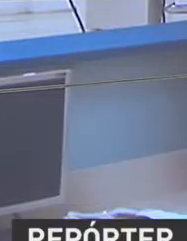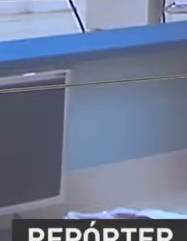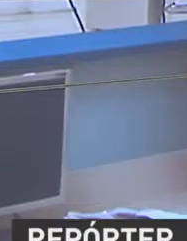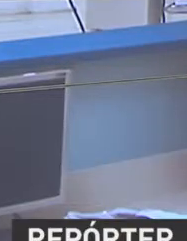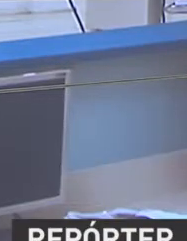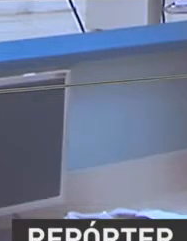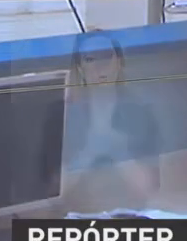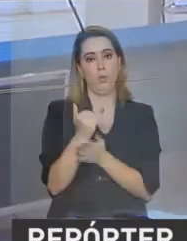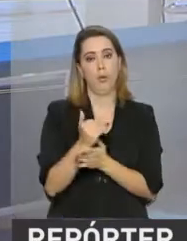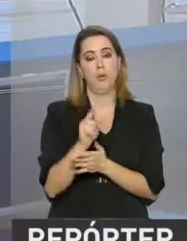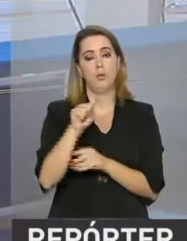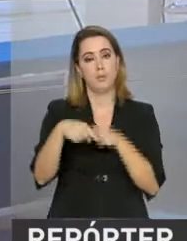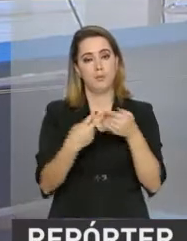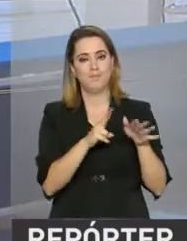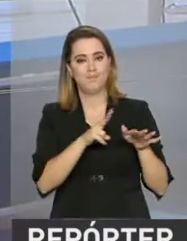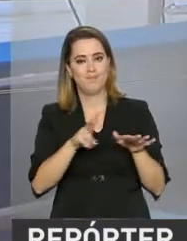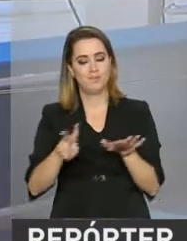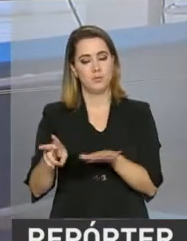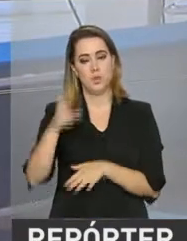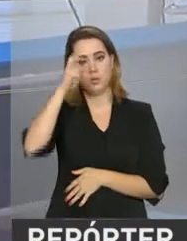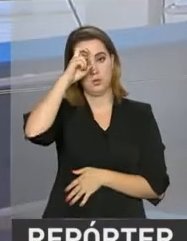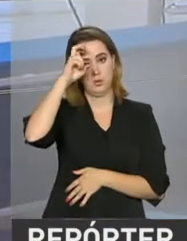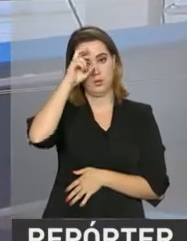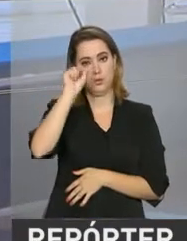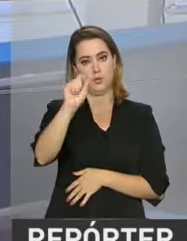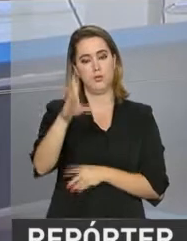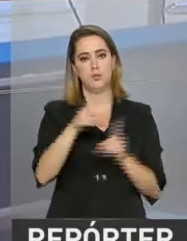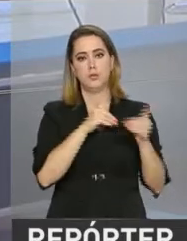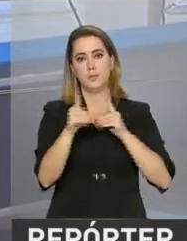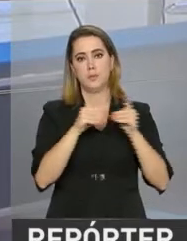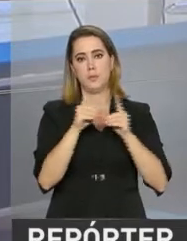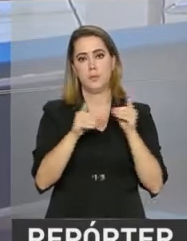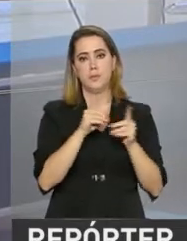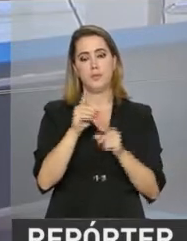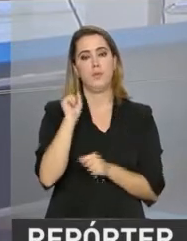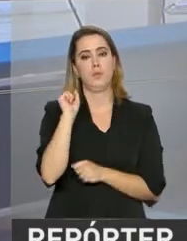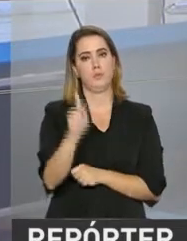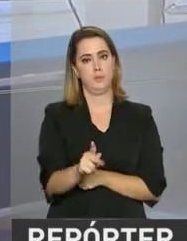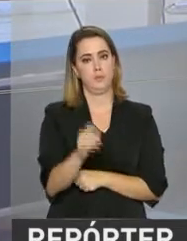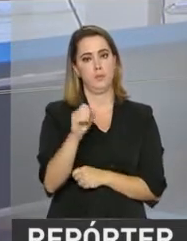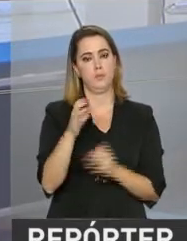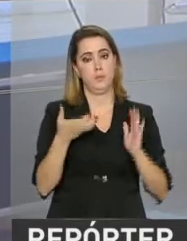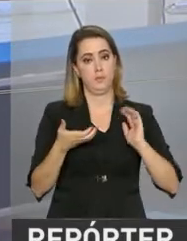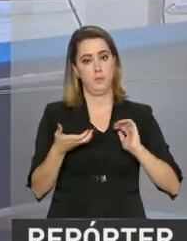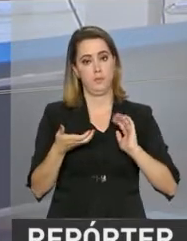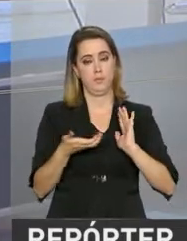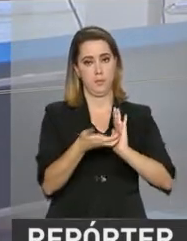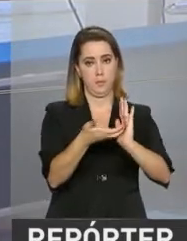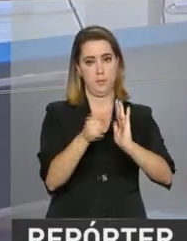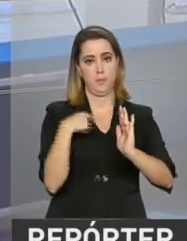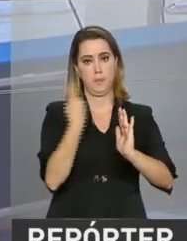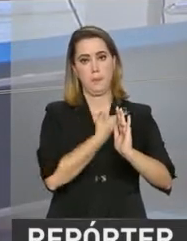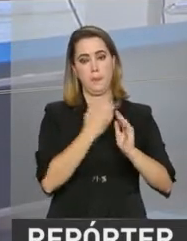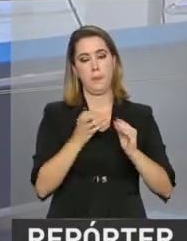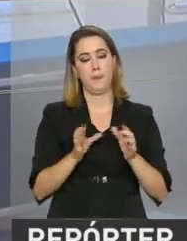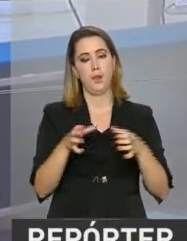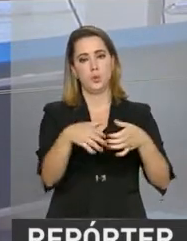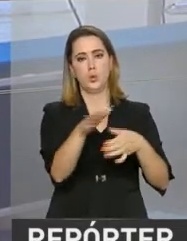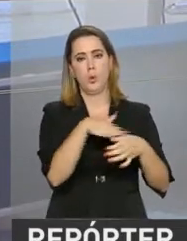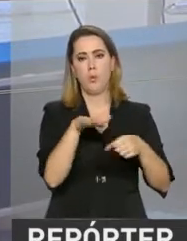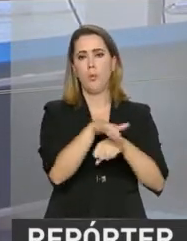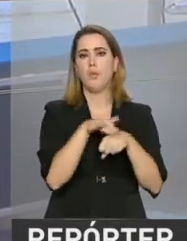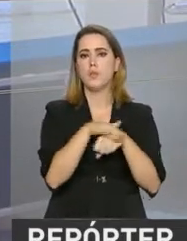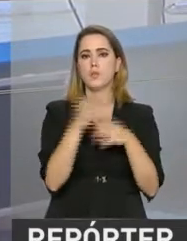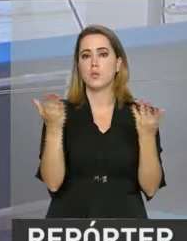E começa já na próxima quinta-feira o debate sobre a reforma da Previdência na Câmara dos Deputados. Nossa equipe conversou hoje